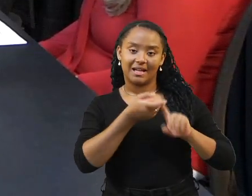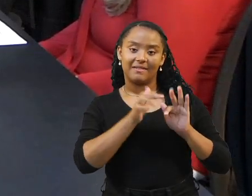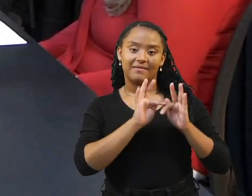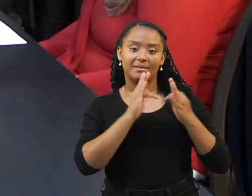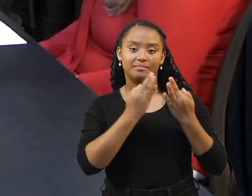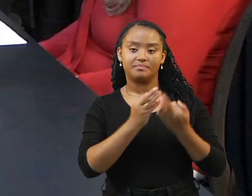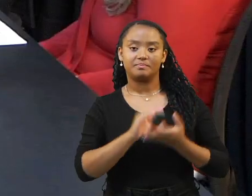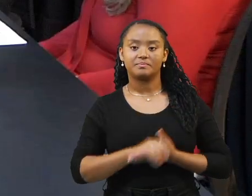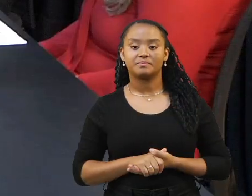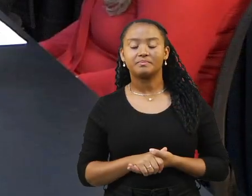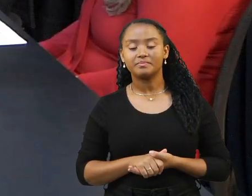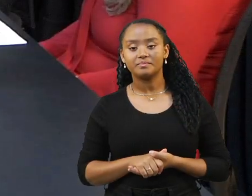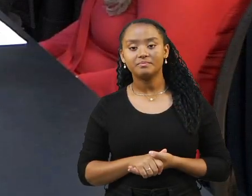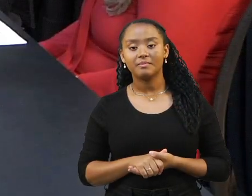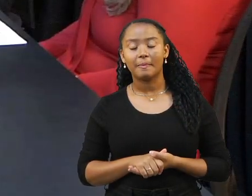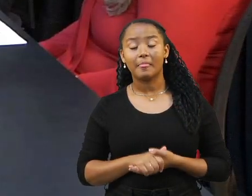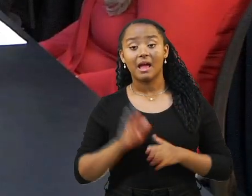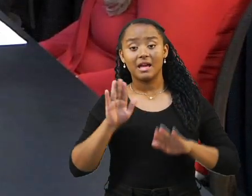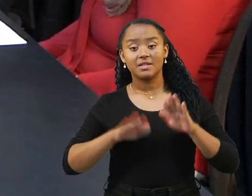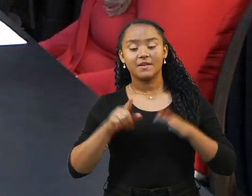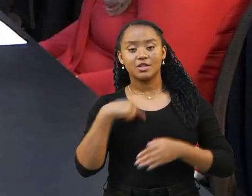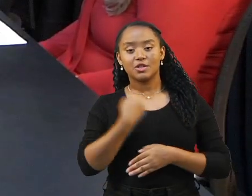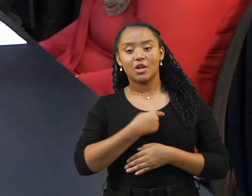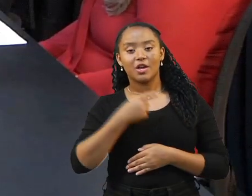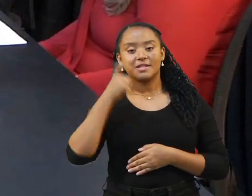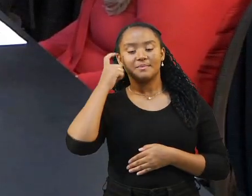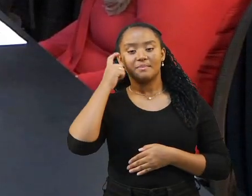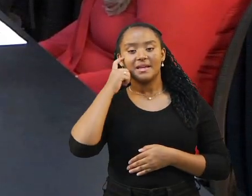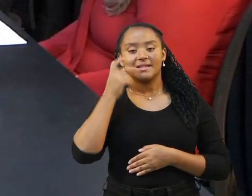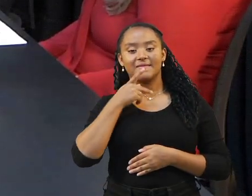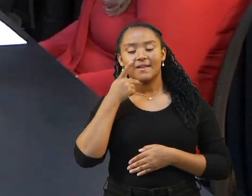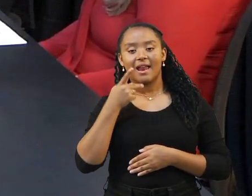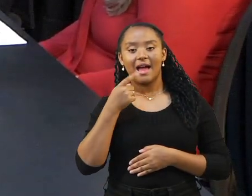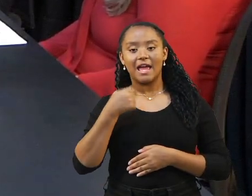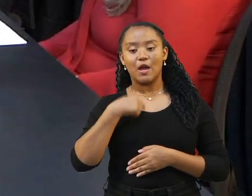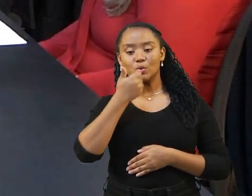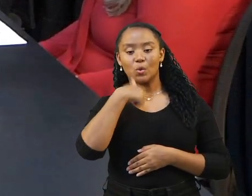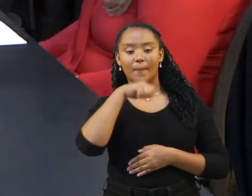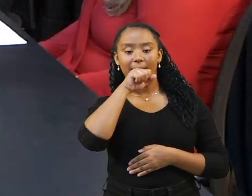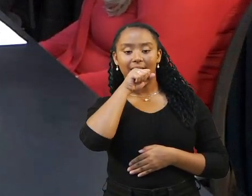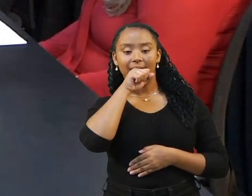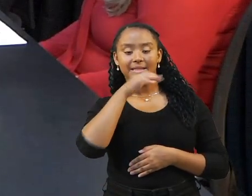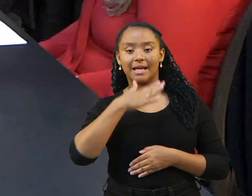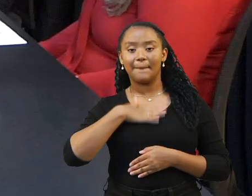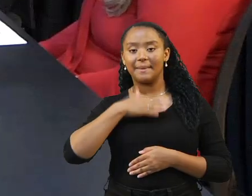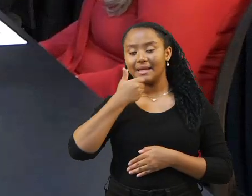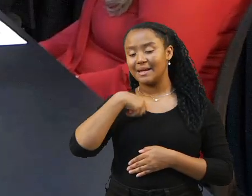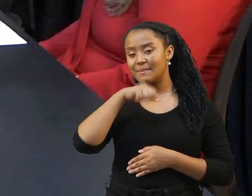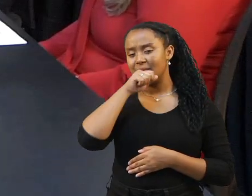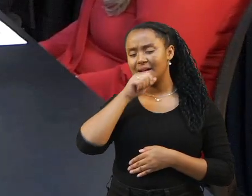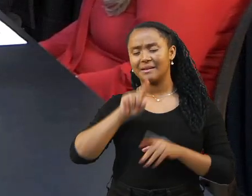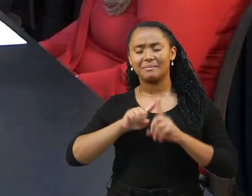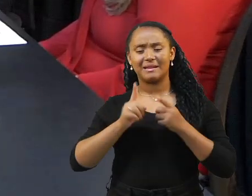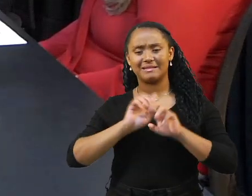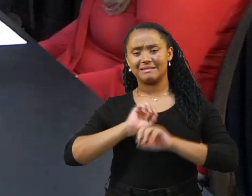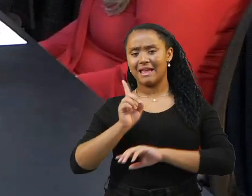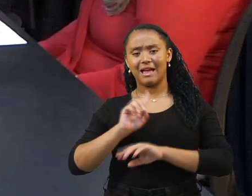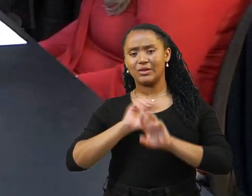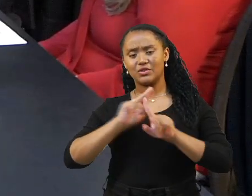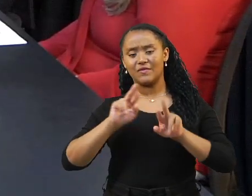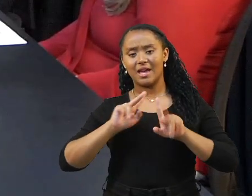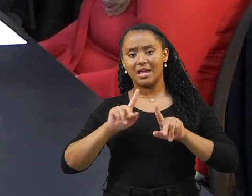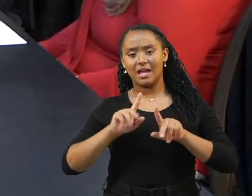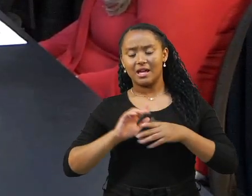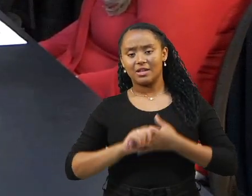nunca deve falar, eu sou mãe da minha mãe. Não vai ser nunca. Porque ela te deu a vida, né? Ela te deu a vida.